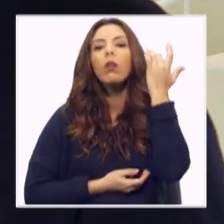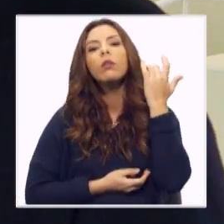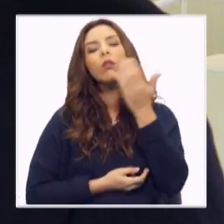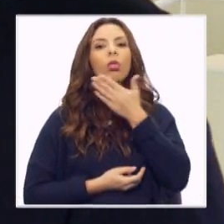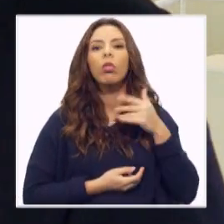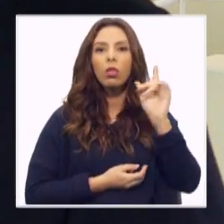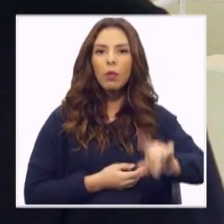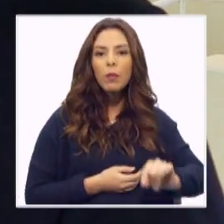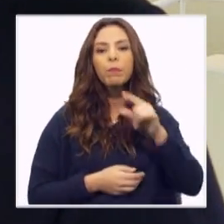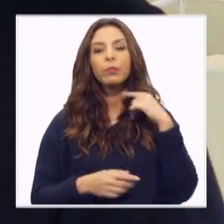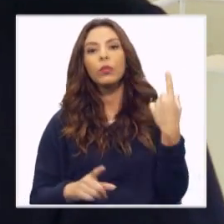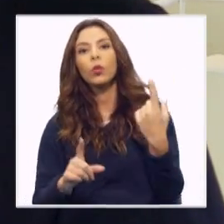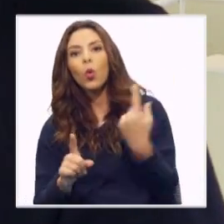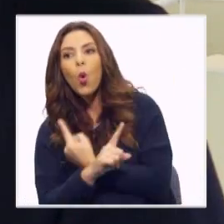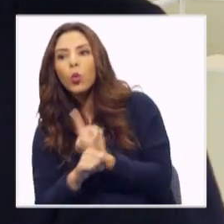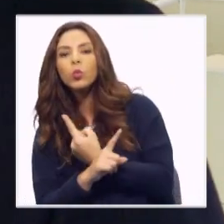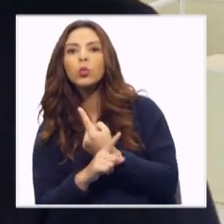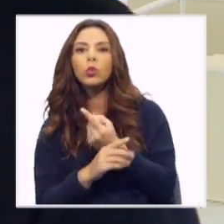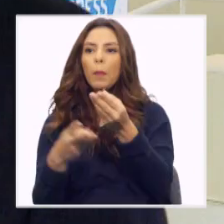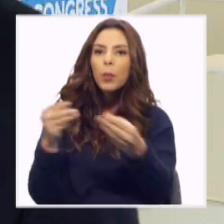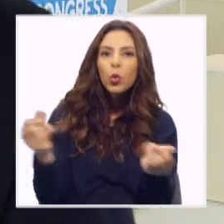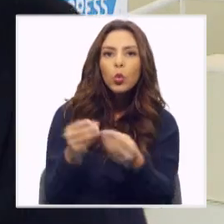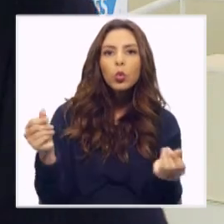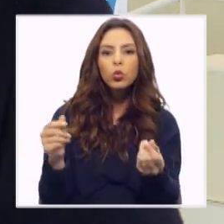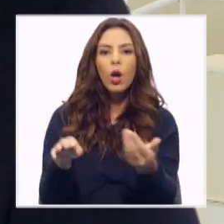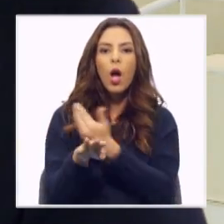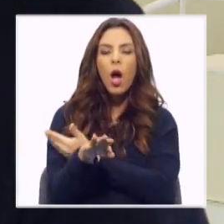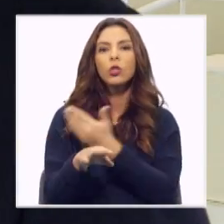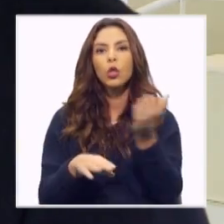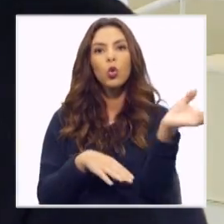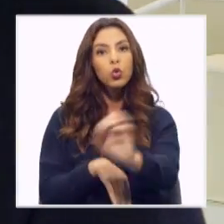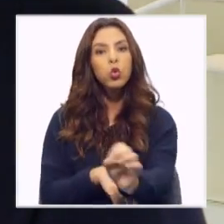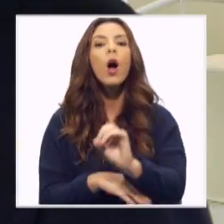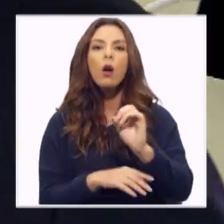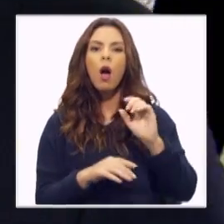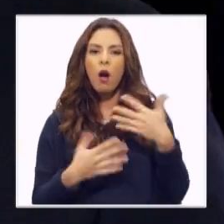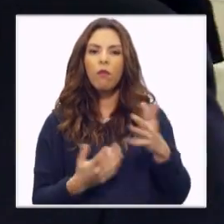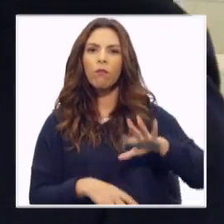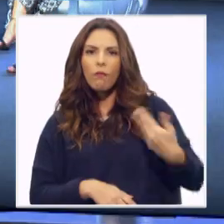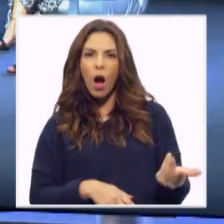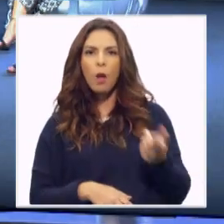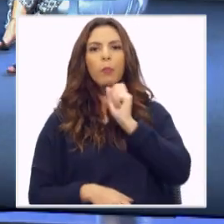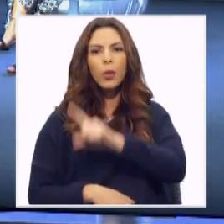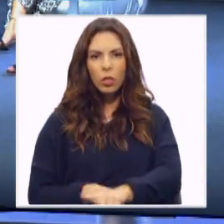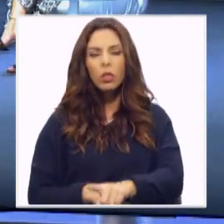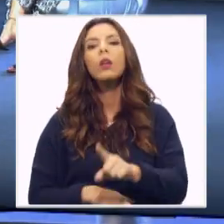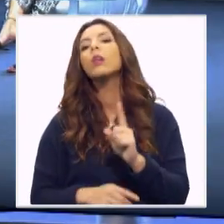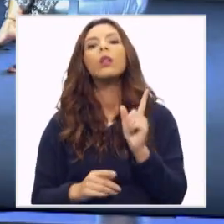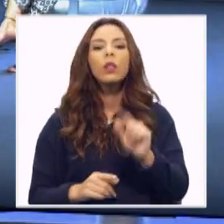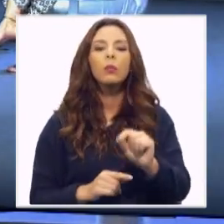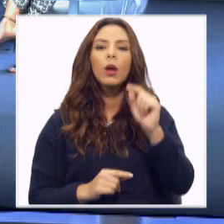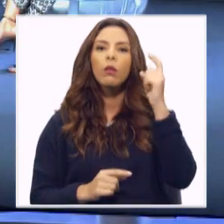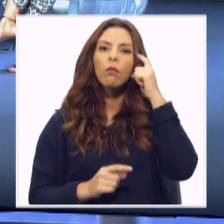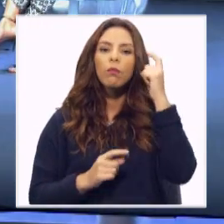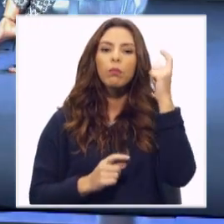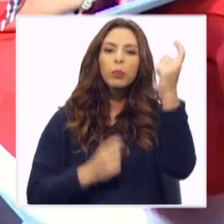Inclusivamente incubar novos produtos que não seria capazes de serem incubados sem essa capacidade, de repensar internamente a